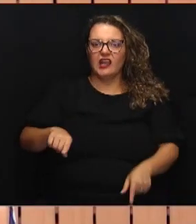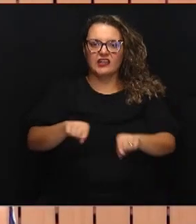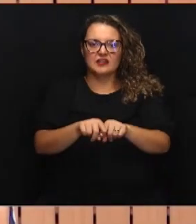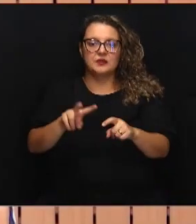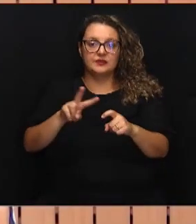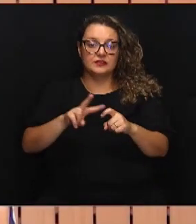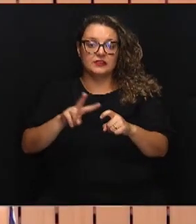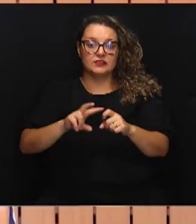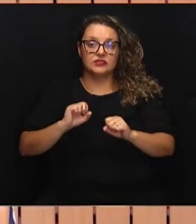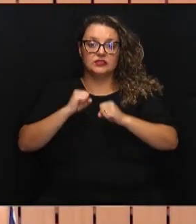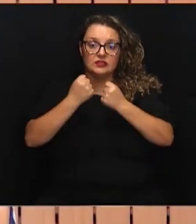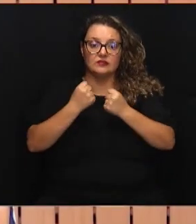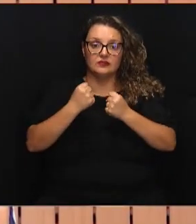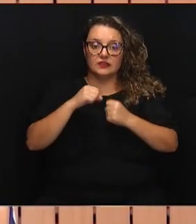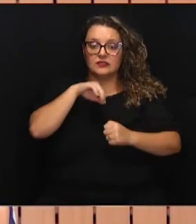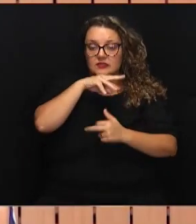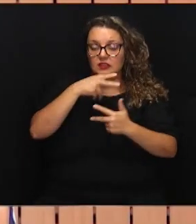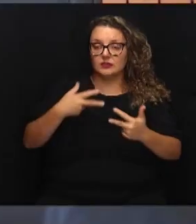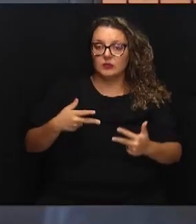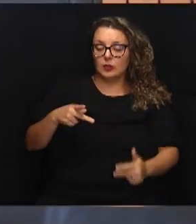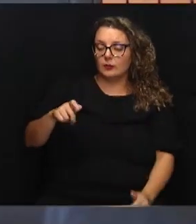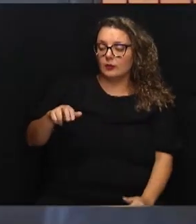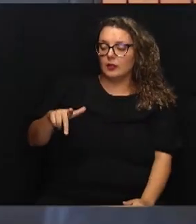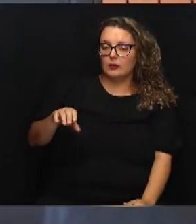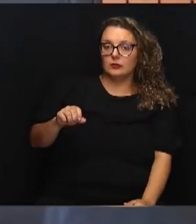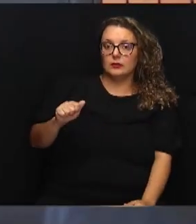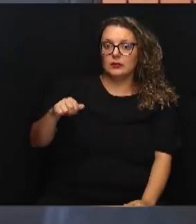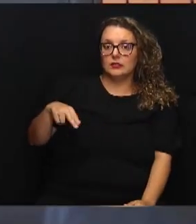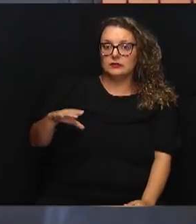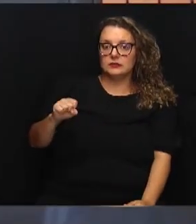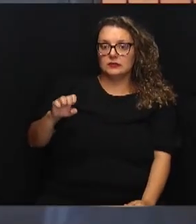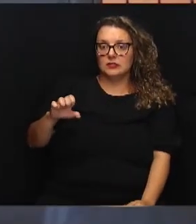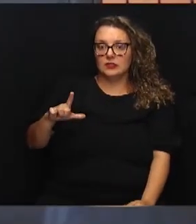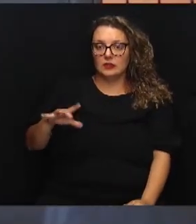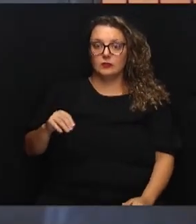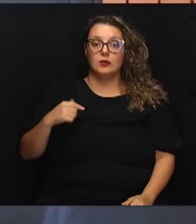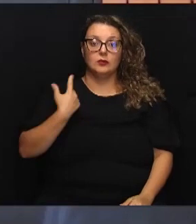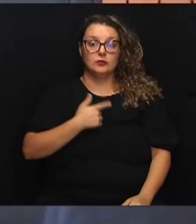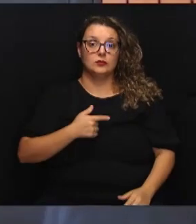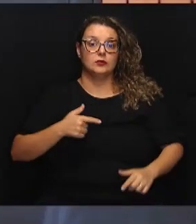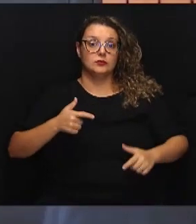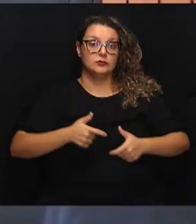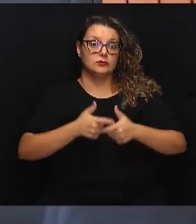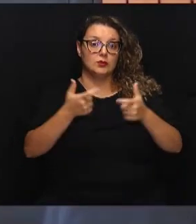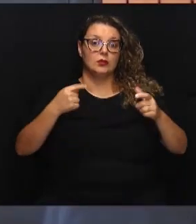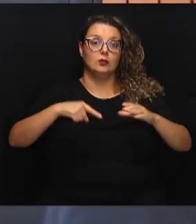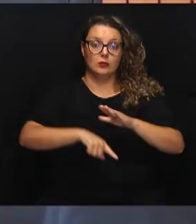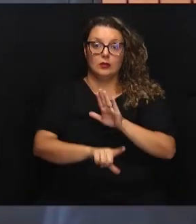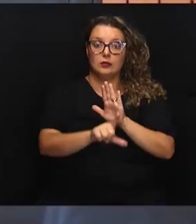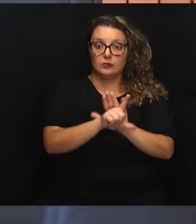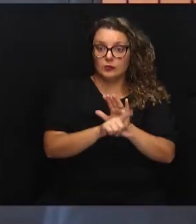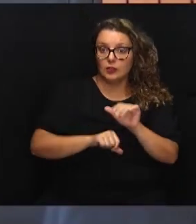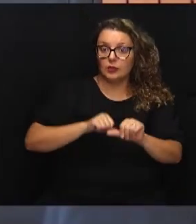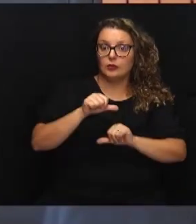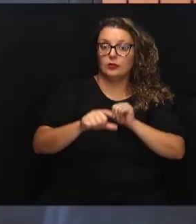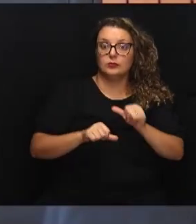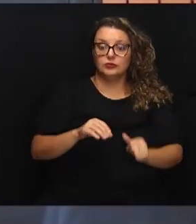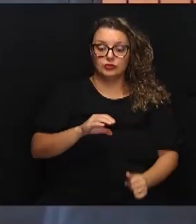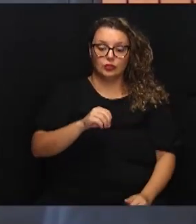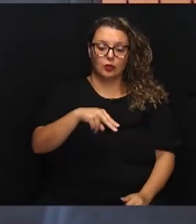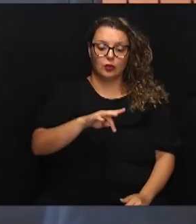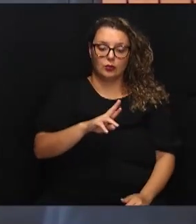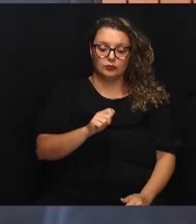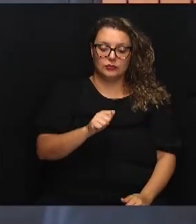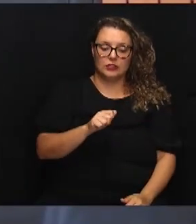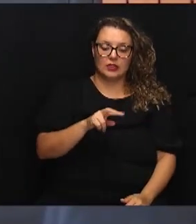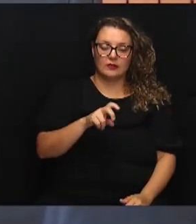Defesa Animal de Campinas, Paulo Anselmo. Eu acho que nós já tivemos um grande avanço com a legislação mudando de contravenção penal e pena